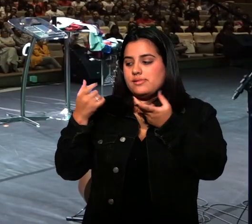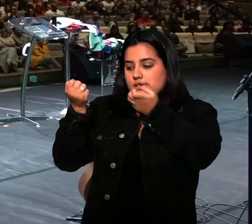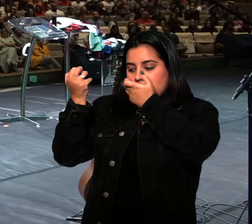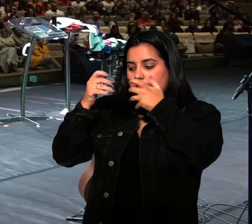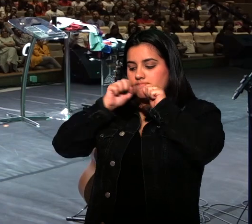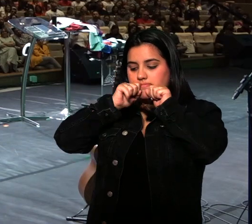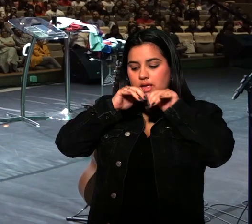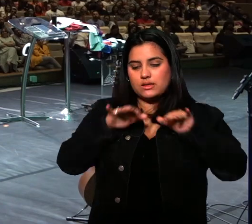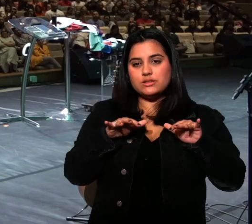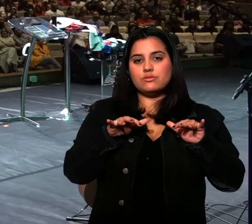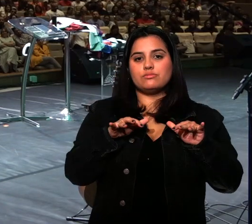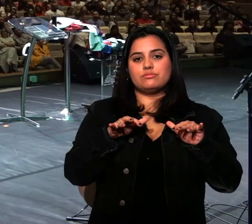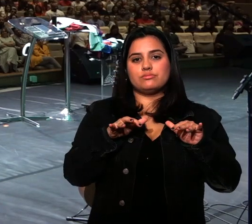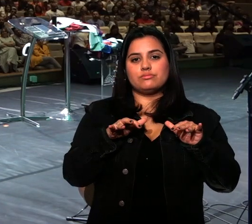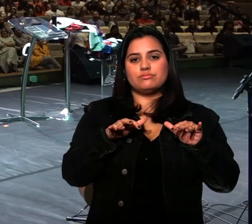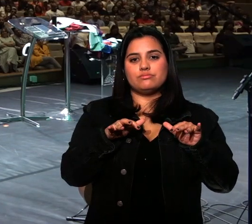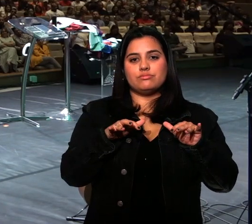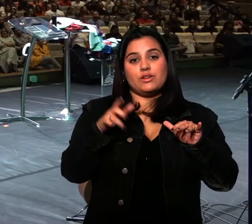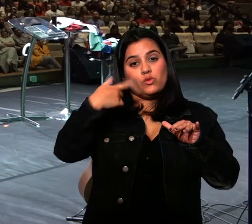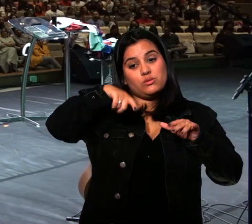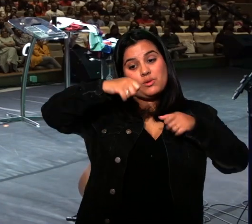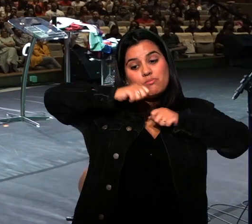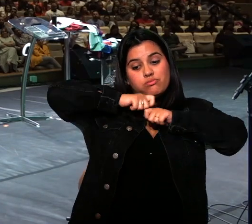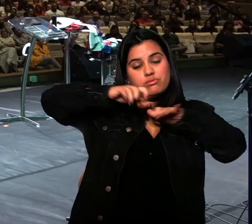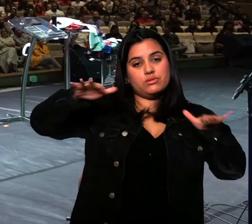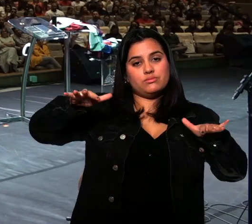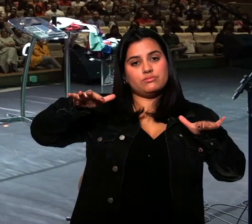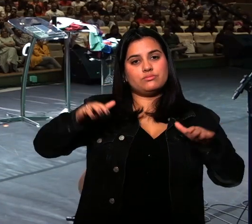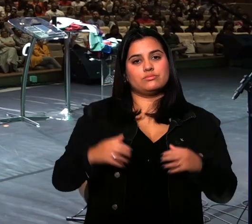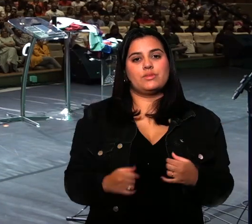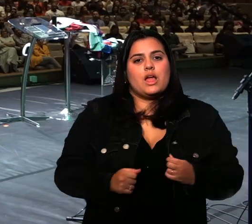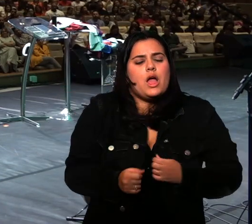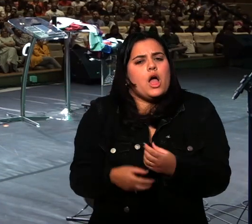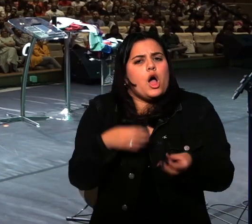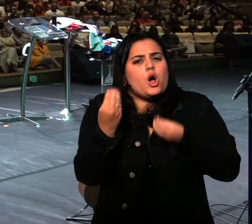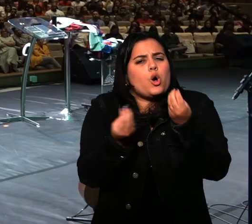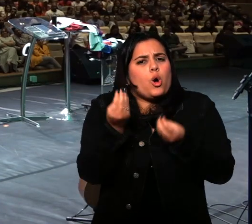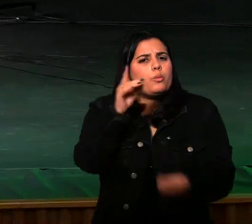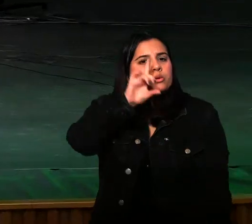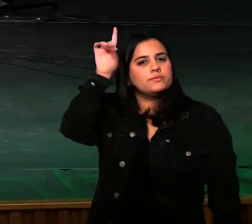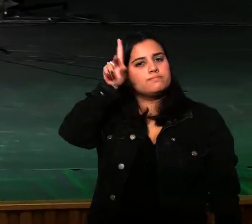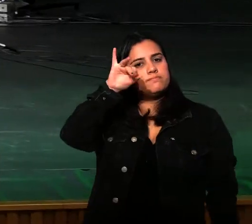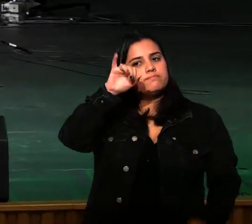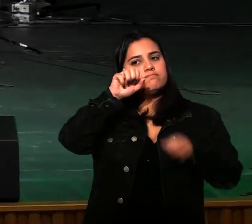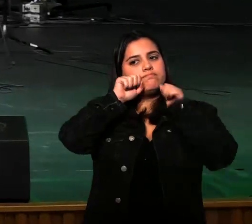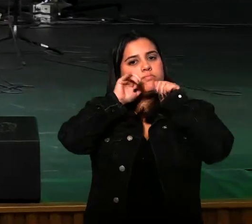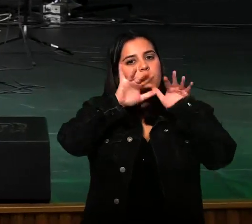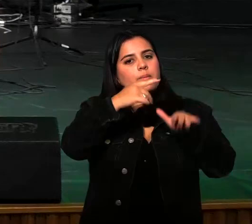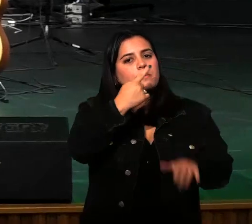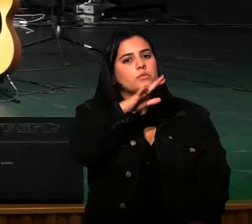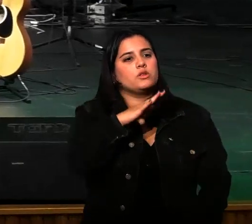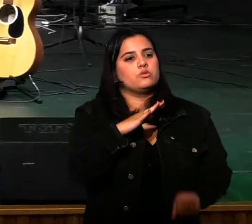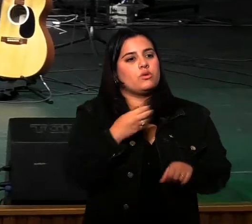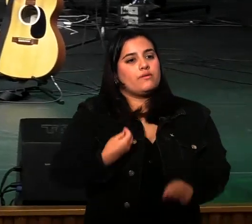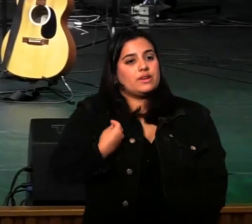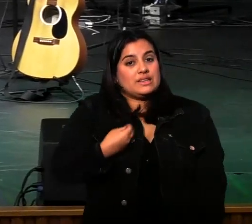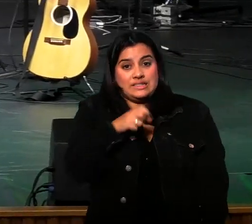que orar por alguém e você não ora. Como é que Deus vai derramar mais sobre a tua vida se coisas simples que Ele pede você não faz?